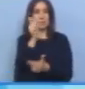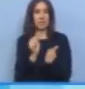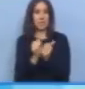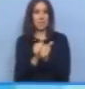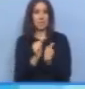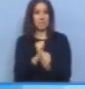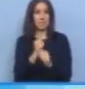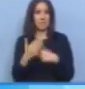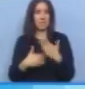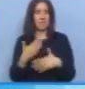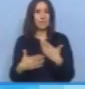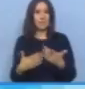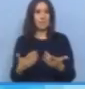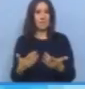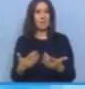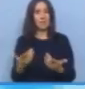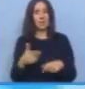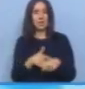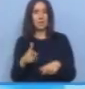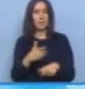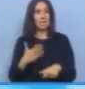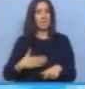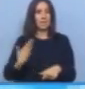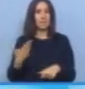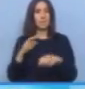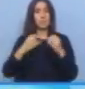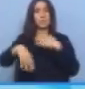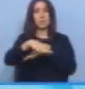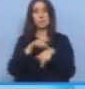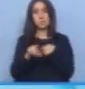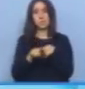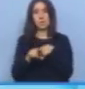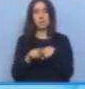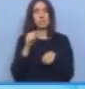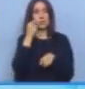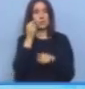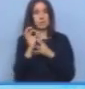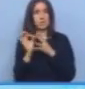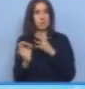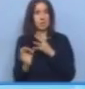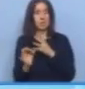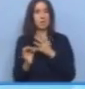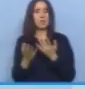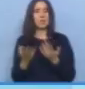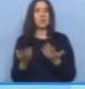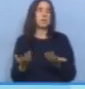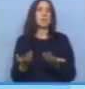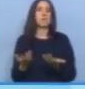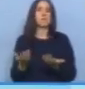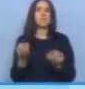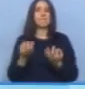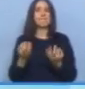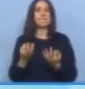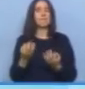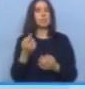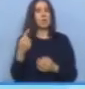no seu trabalho, hoje vivemos uma época social e política muito específica. Vemos